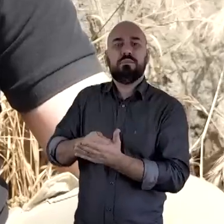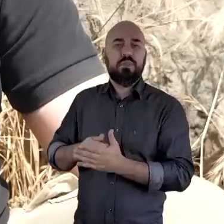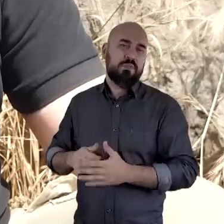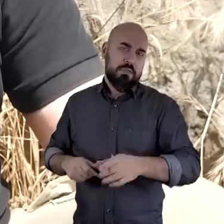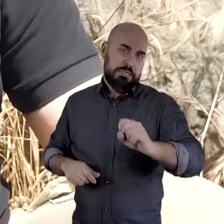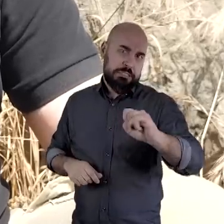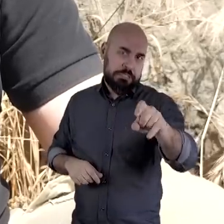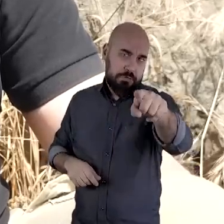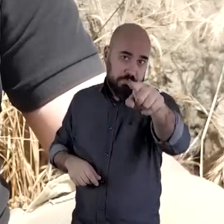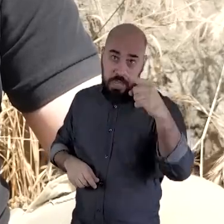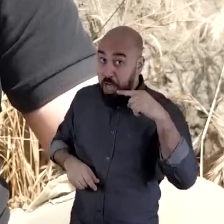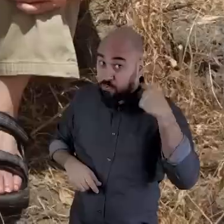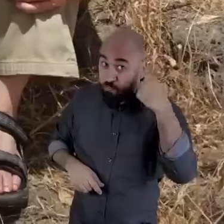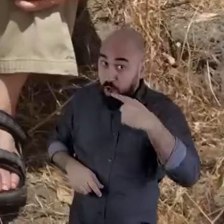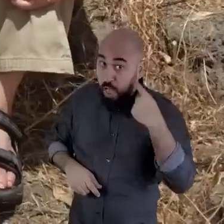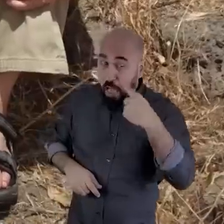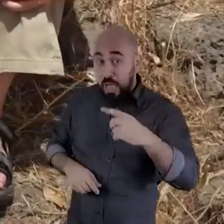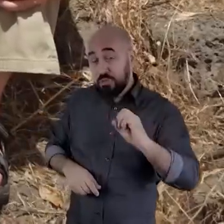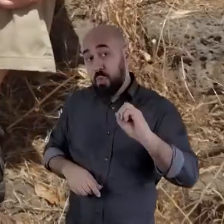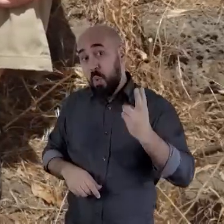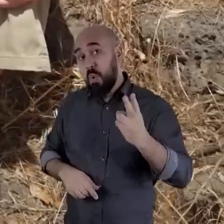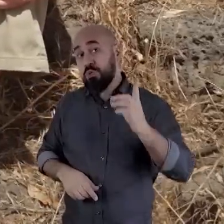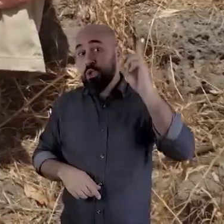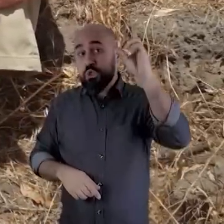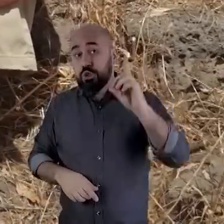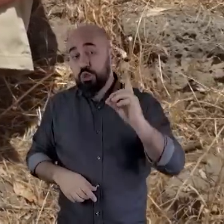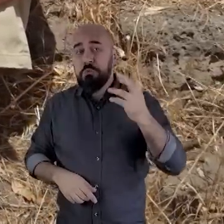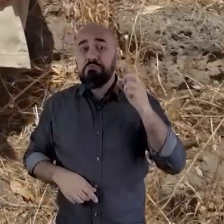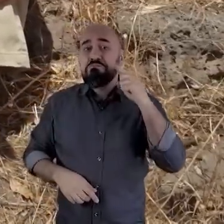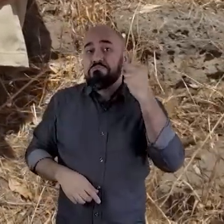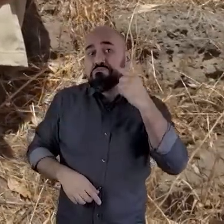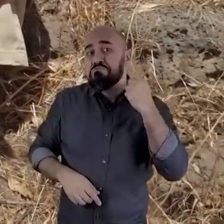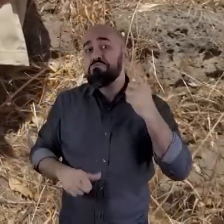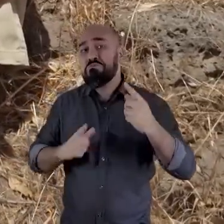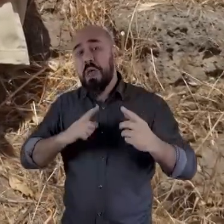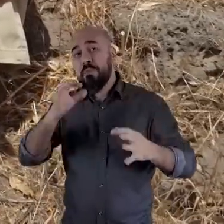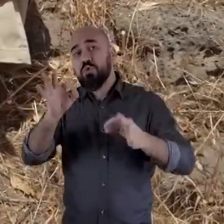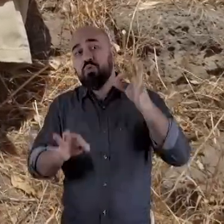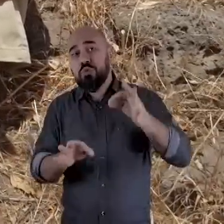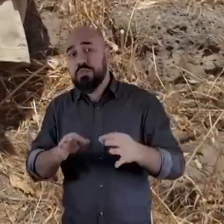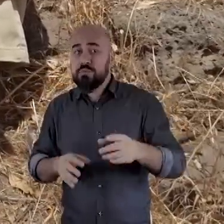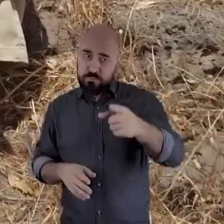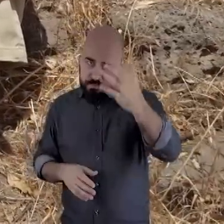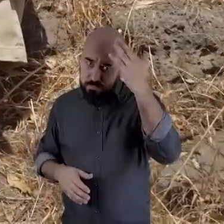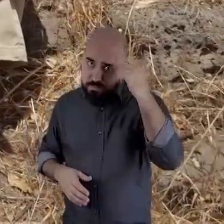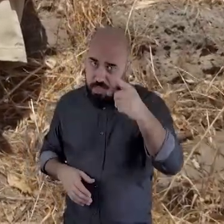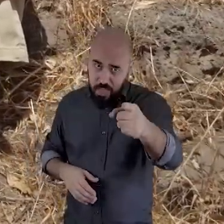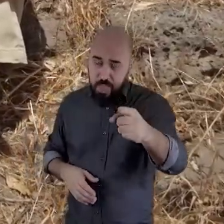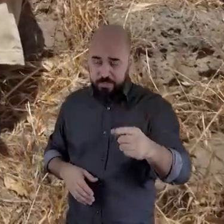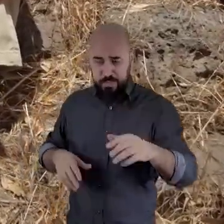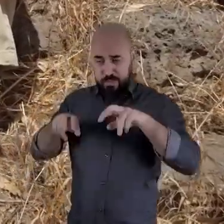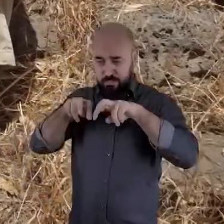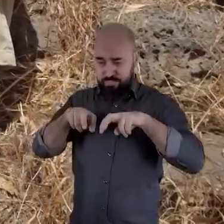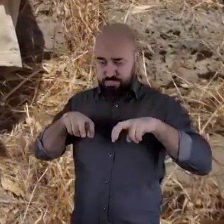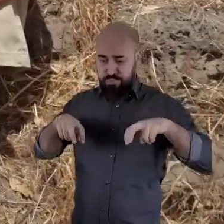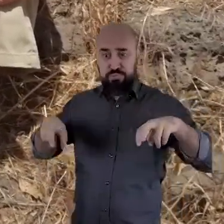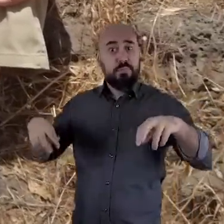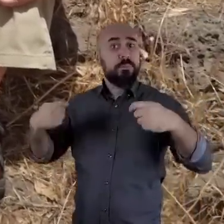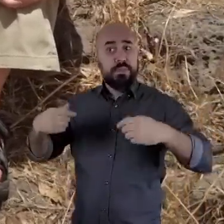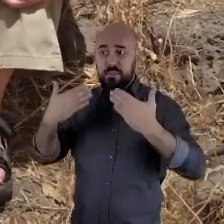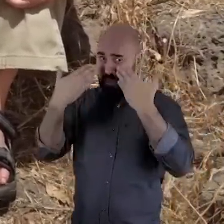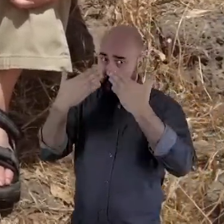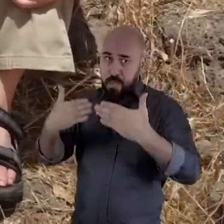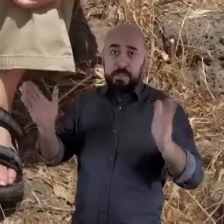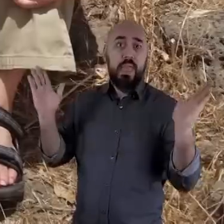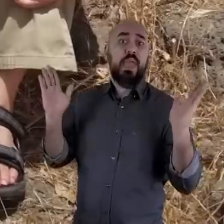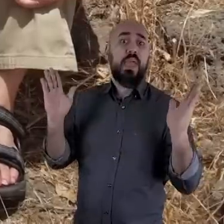vão concordar com o que eu vou dizer. Uma das notoriedades do julgamento justo é a sua publicidade. Por isso que os juízos se davam à